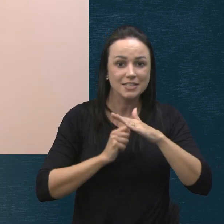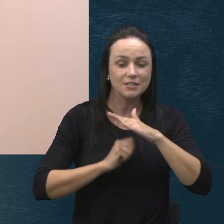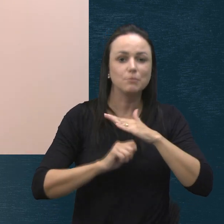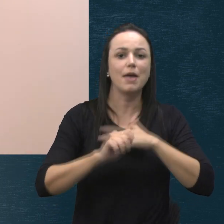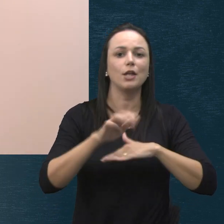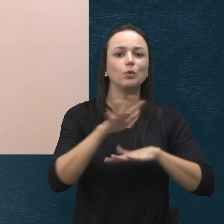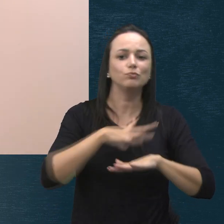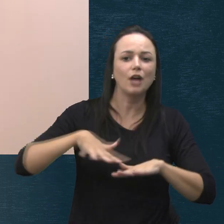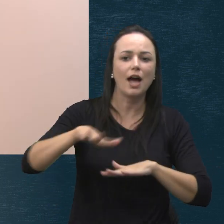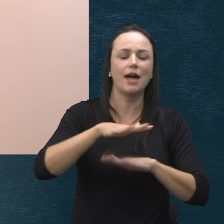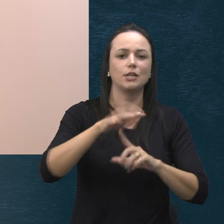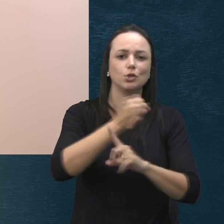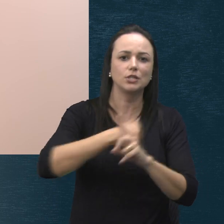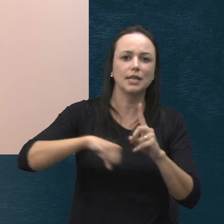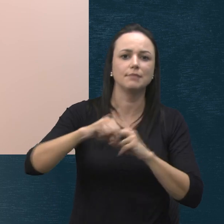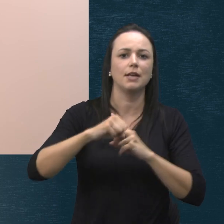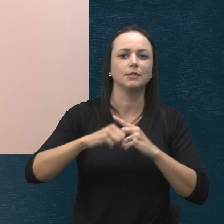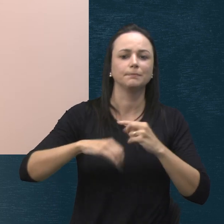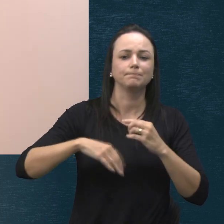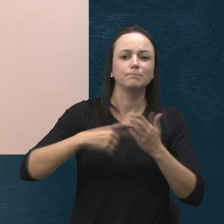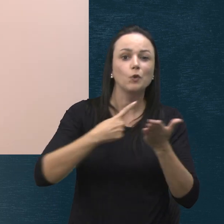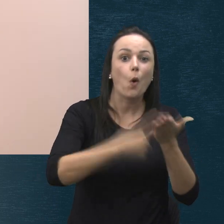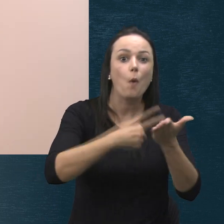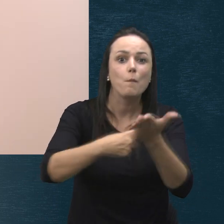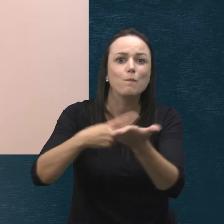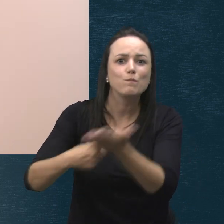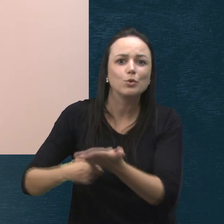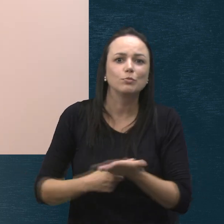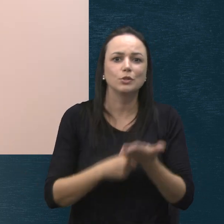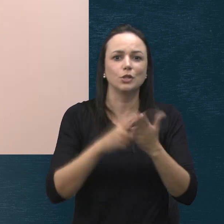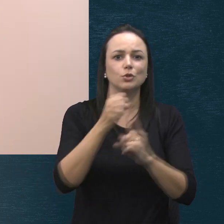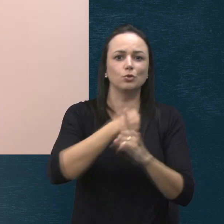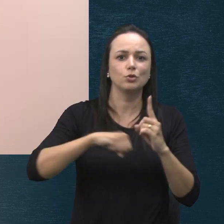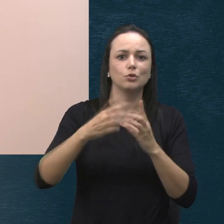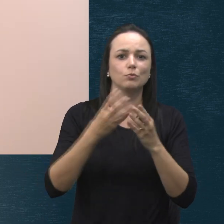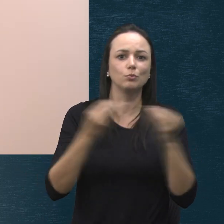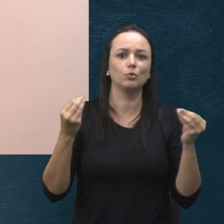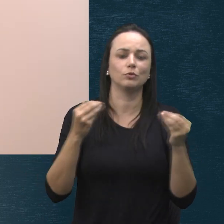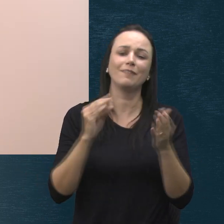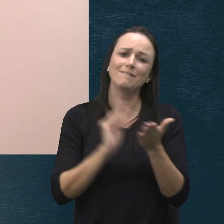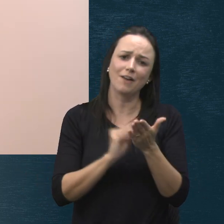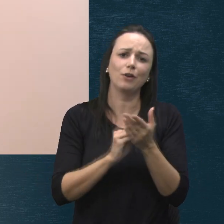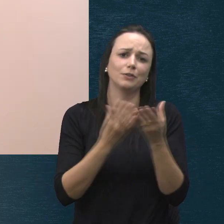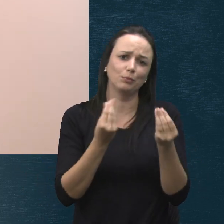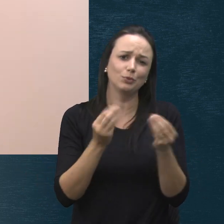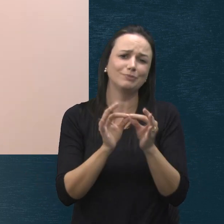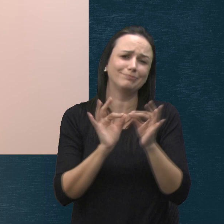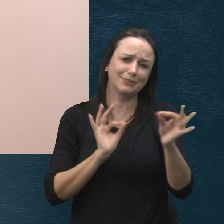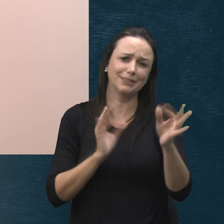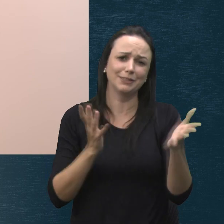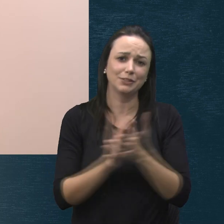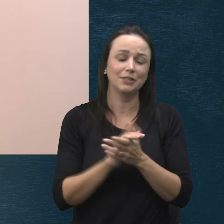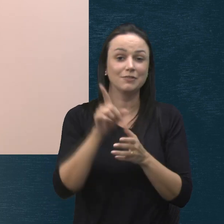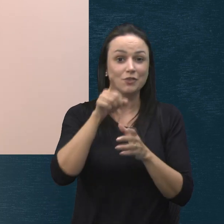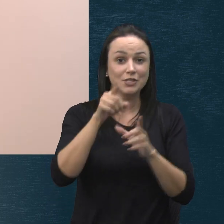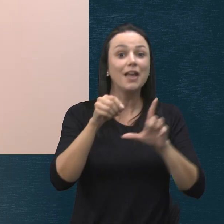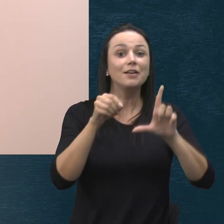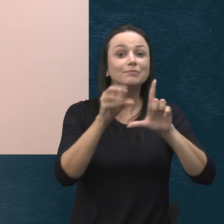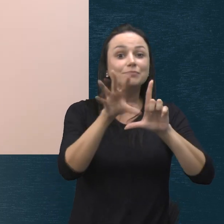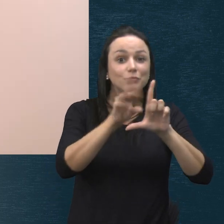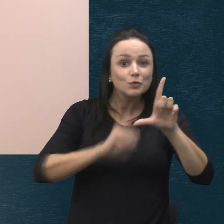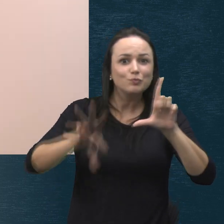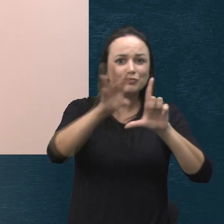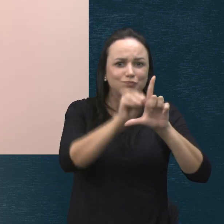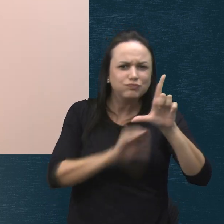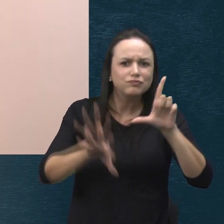de sociedade, em termos de comprometimento da sociedade, muito grande. Nós estamos muito distante. Mas eu tenho certeza que se você compartilhar esse vídeo, a